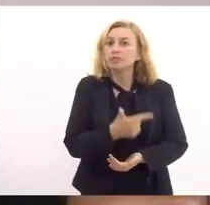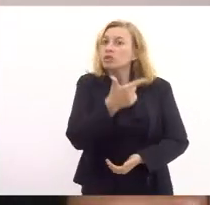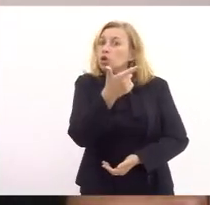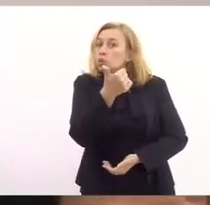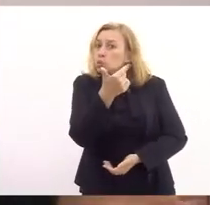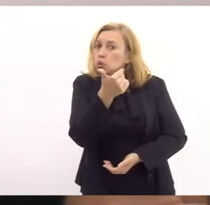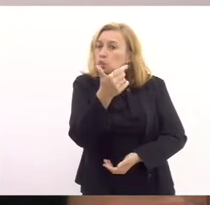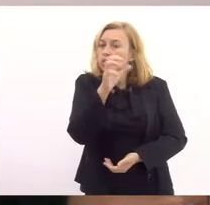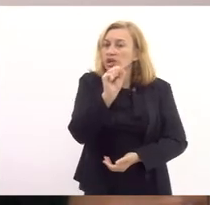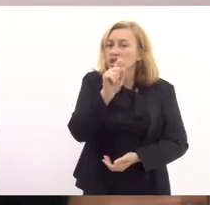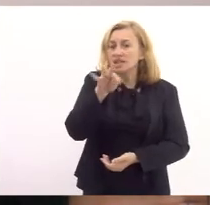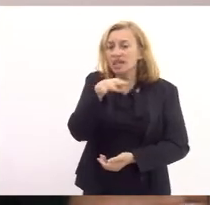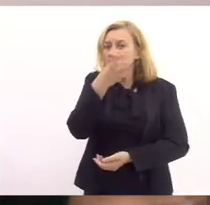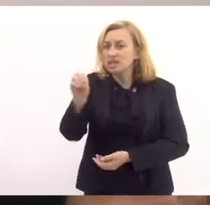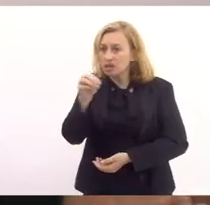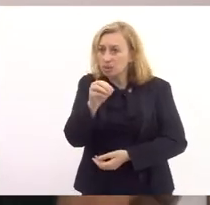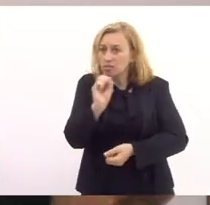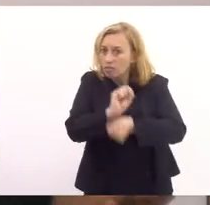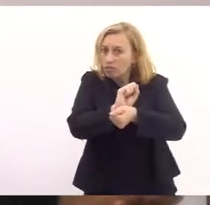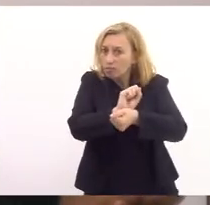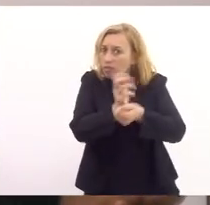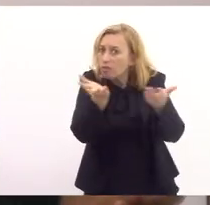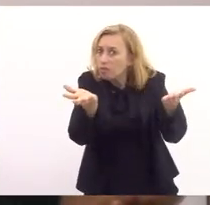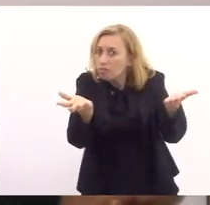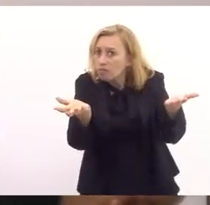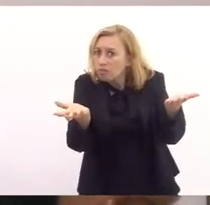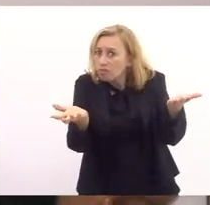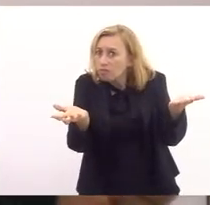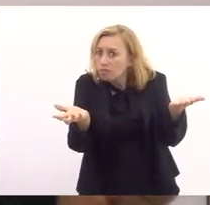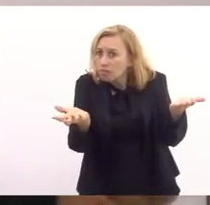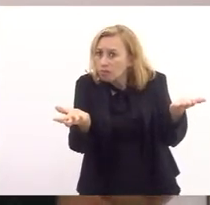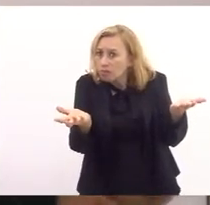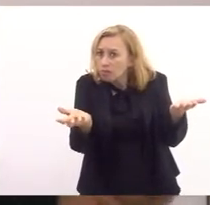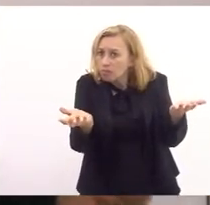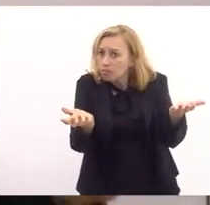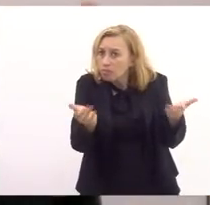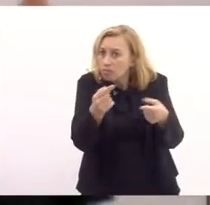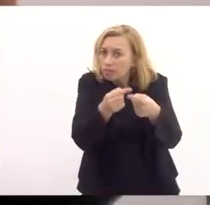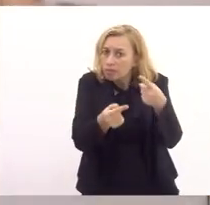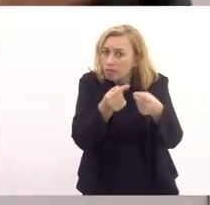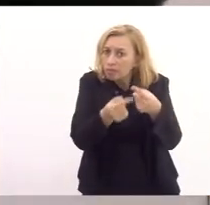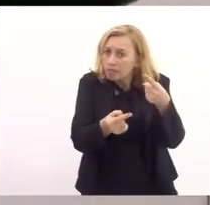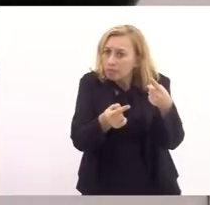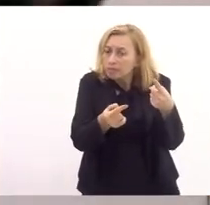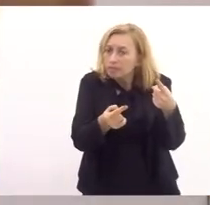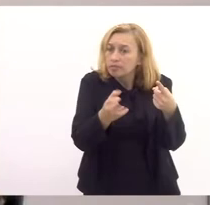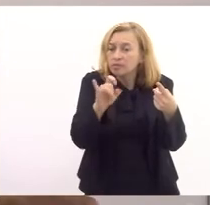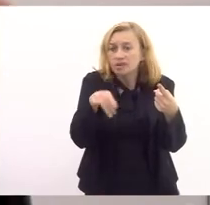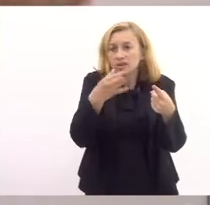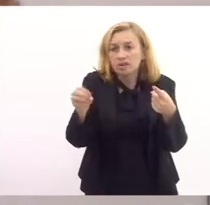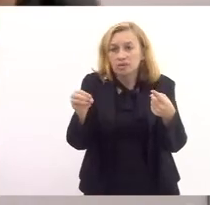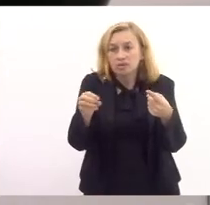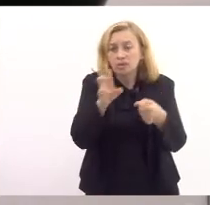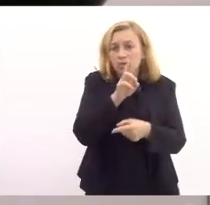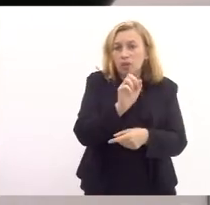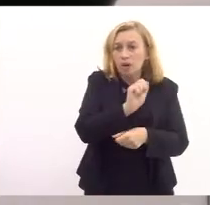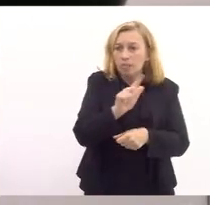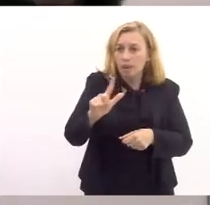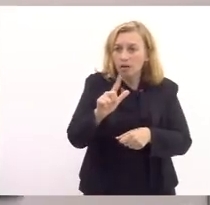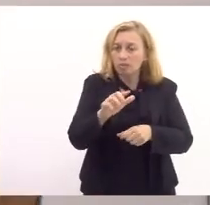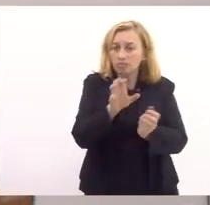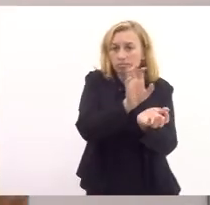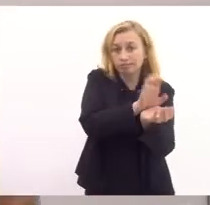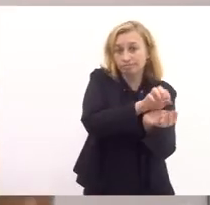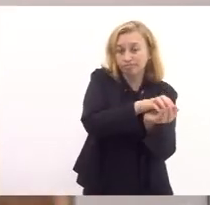12 estações paralisadas. É 1/3 das estações do ramal Santa Cruz, 1/3 em